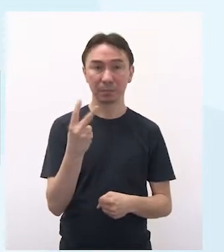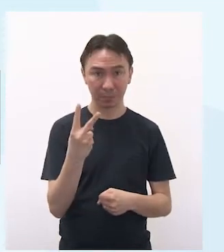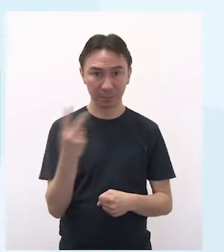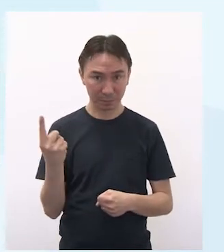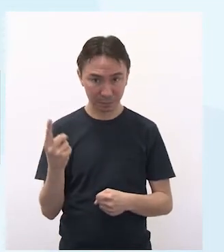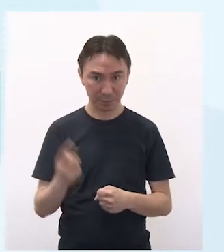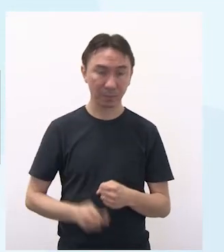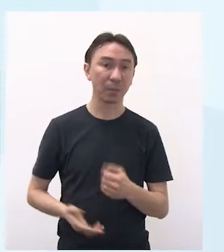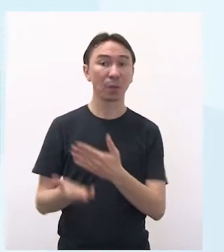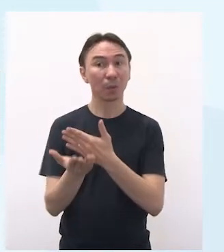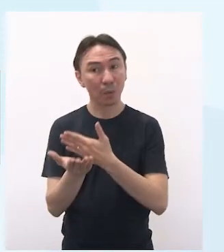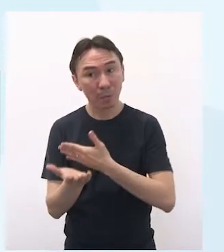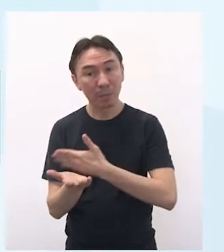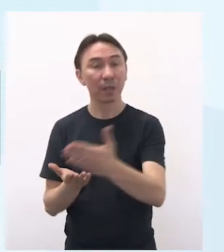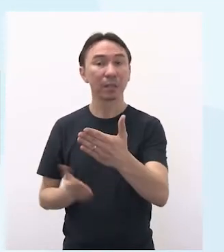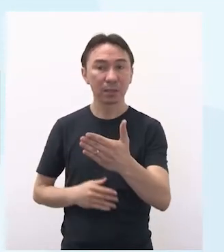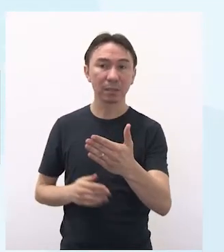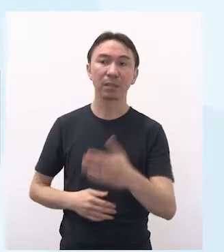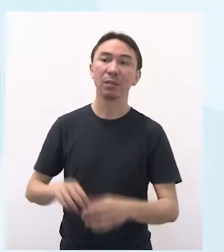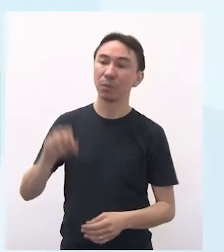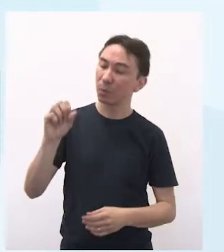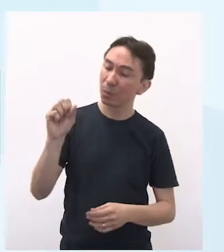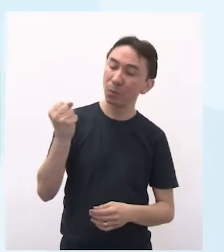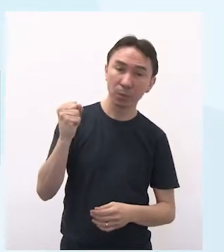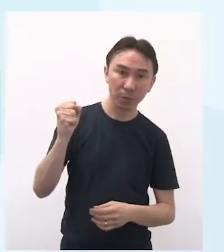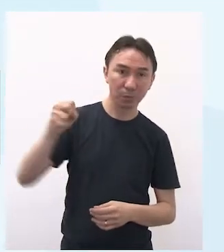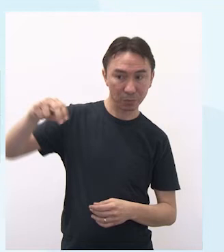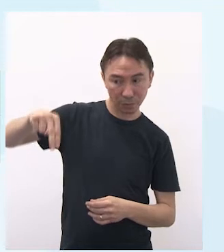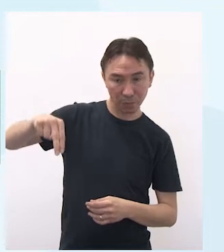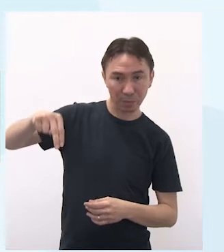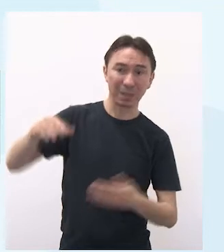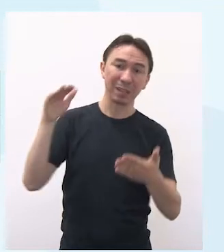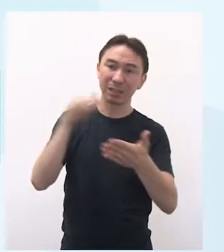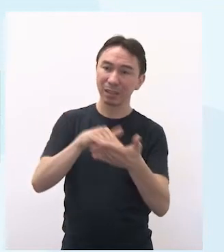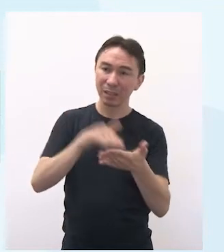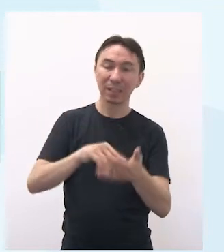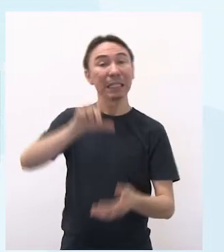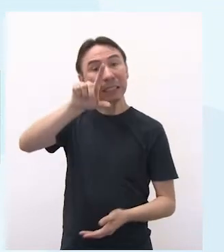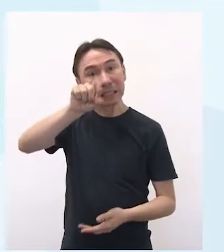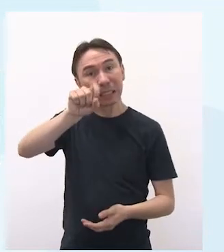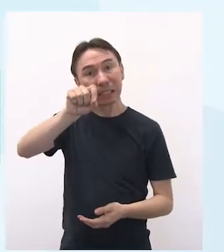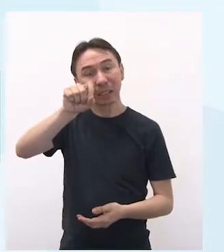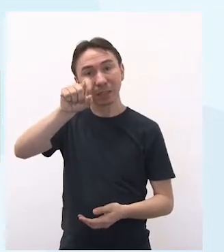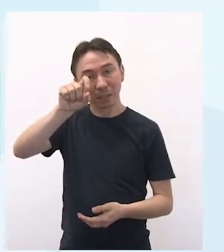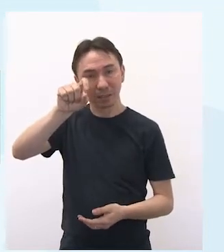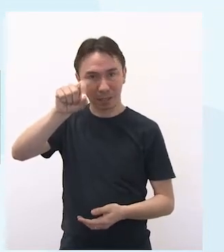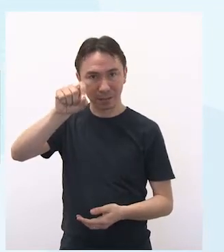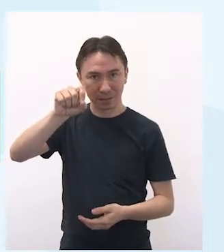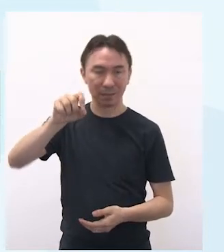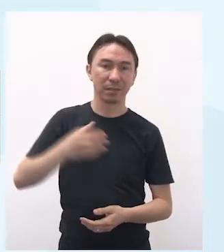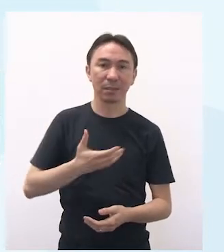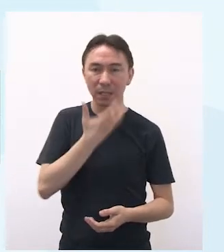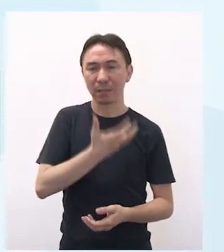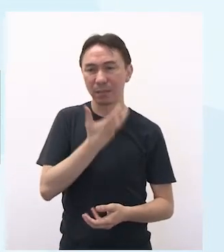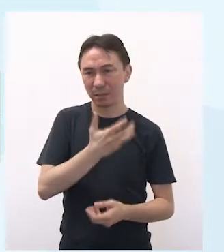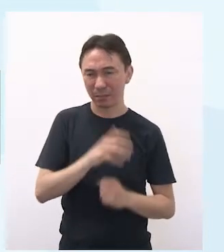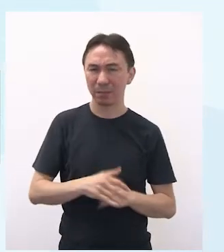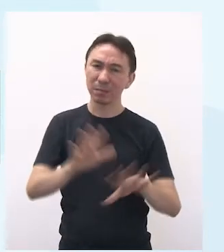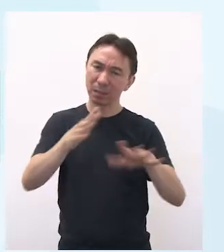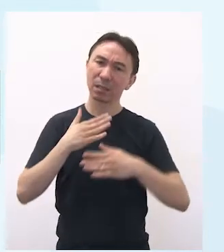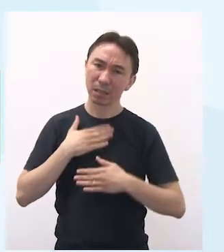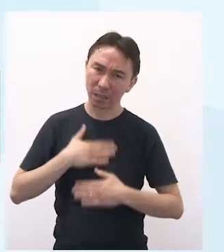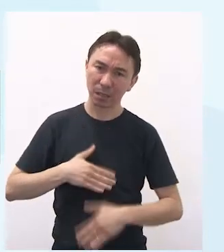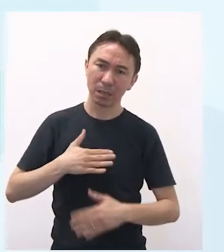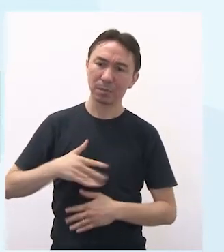de dezembro. Vocês podem ficar calmos, vai ter toda uma organização. As diretorias de ensino, já fizemos